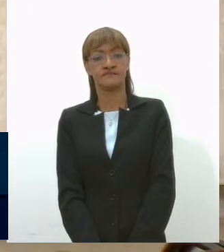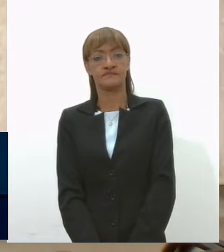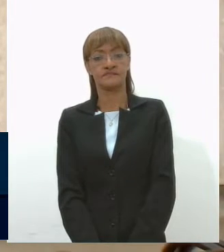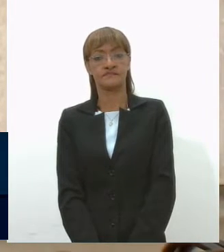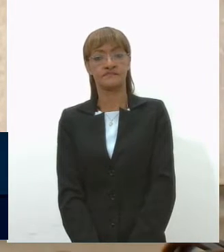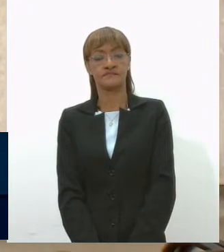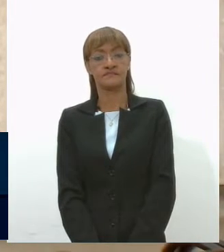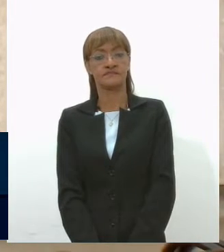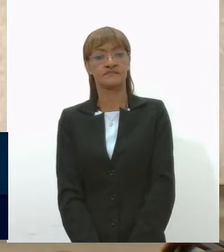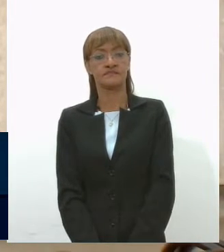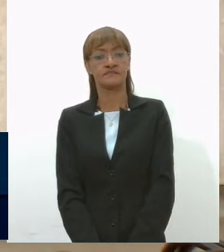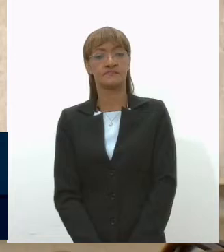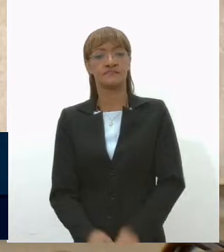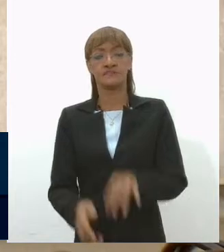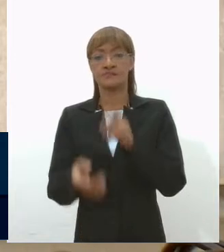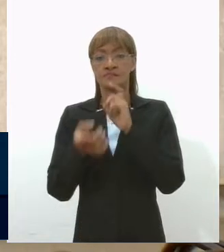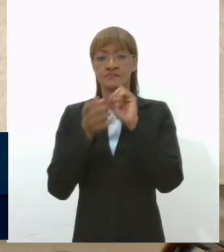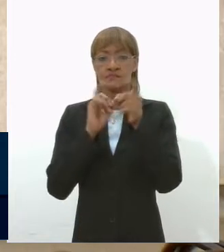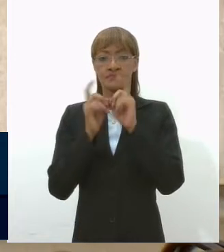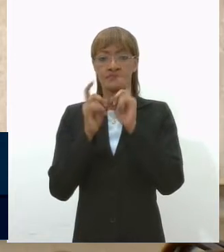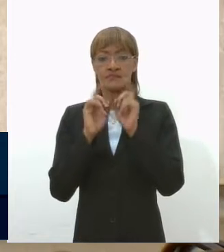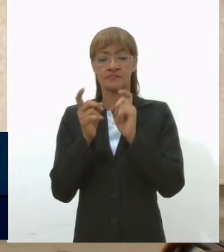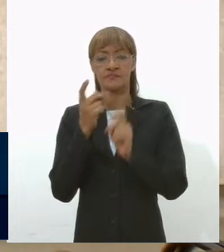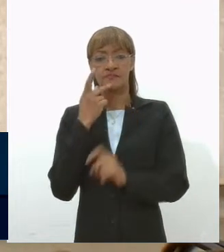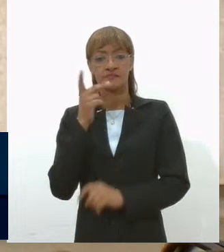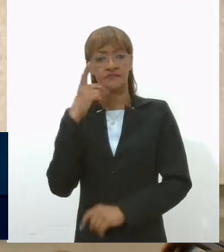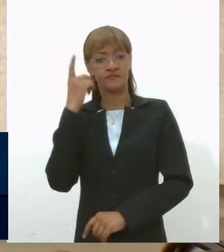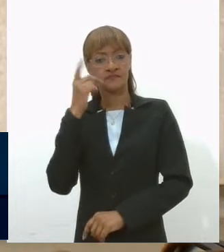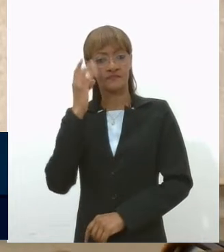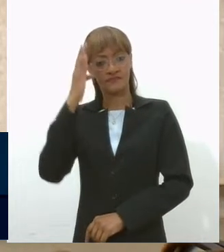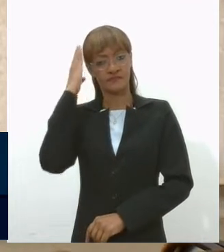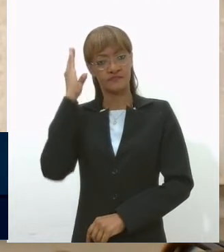Passaremos para o pequeno expediente com a palavra do deputado Irã Barbosa.